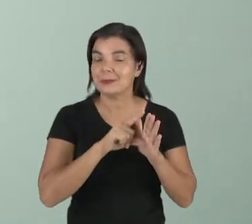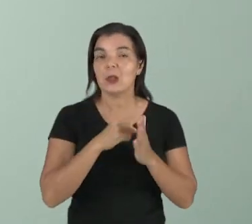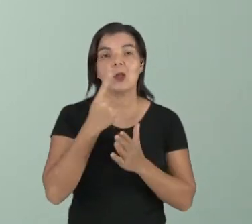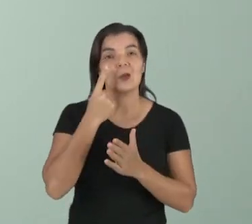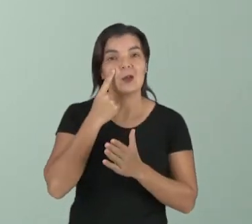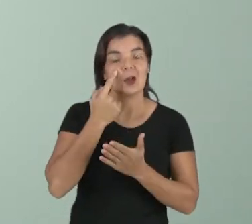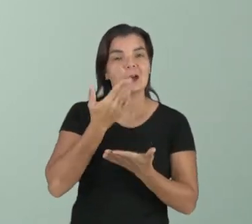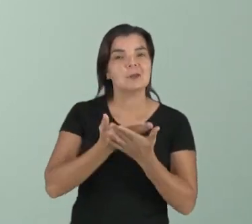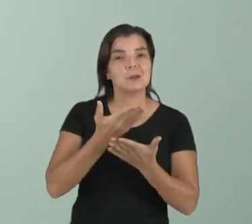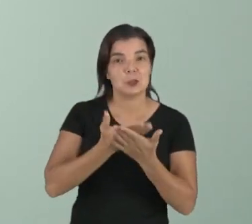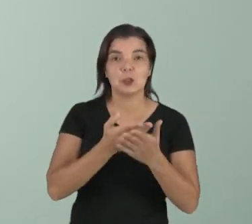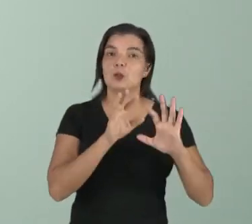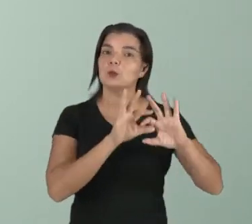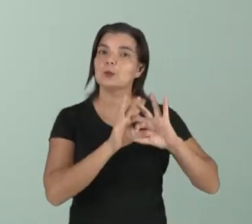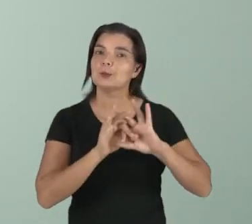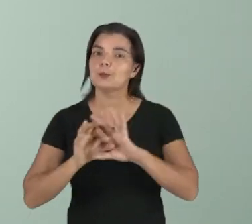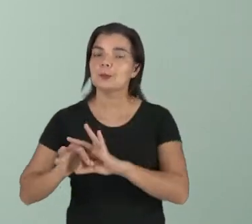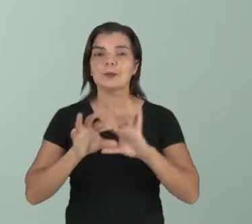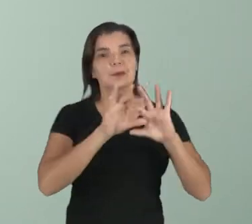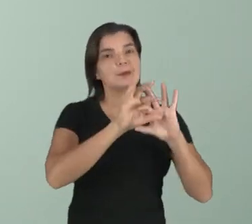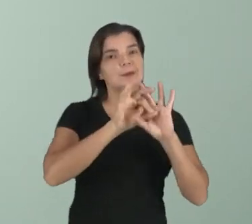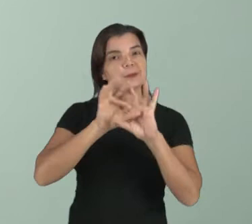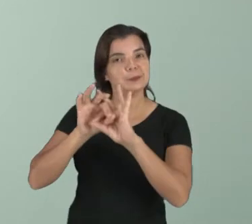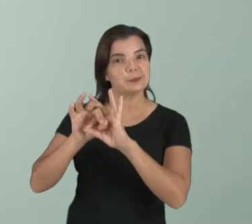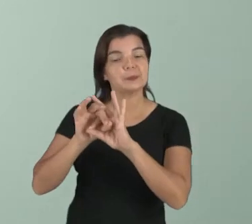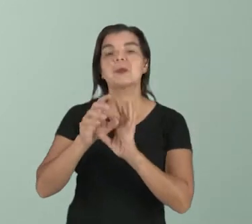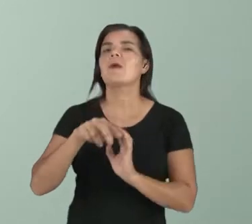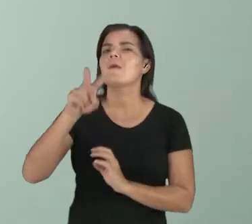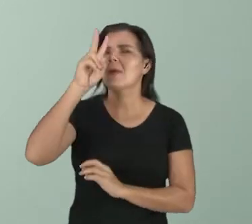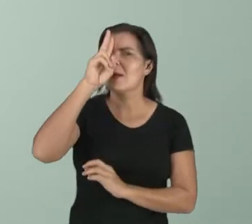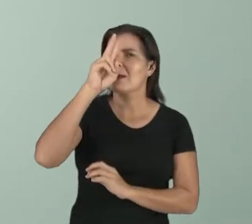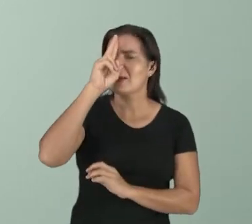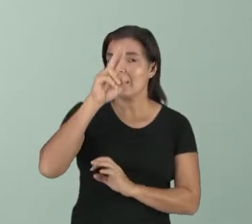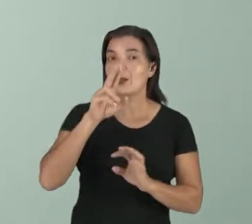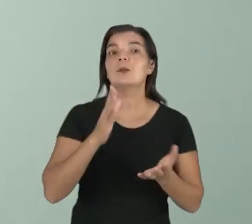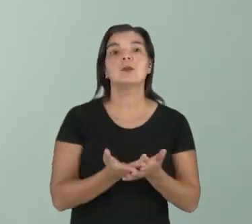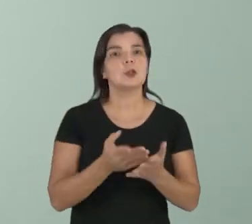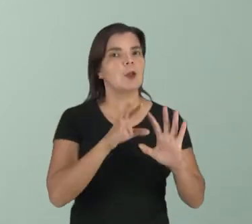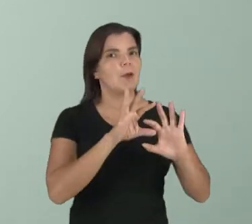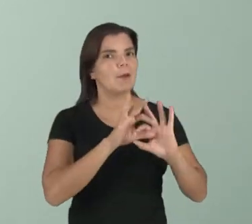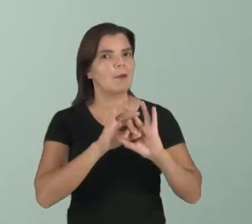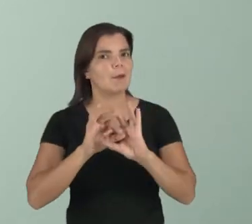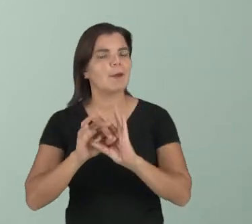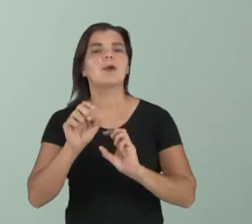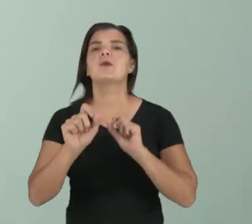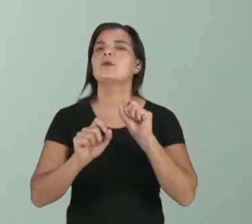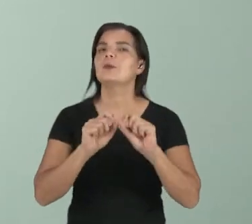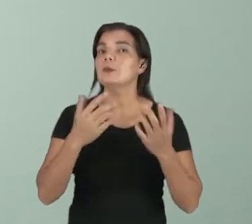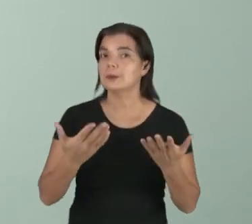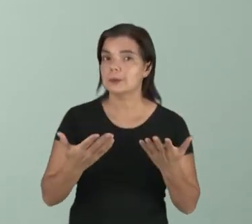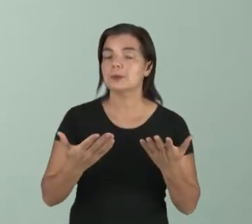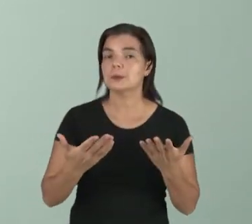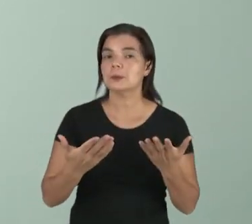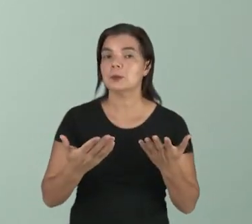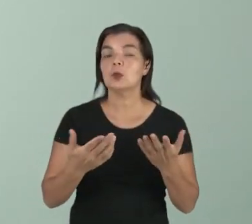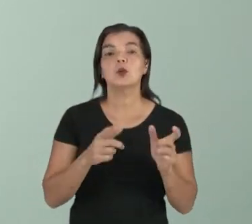nós estudamos coesão e coerência? Vocês lembram que a coesão, ela trata